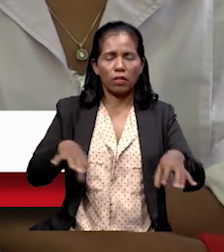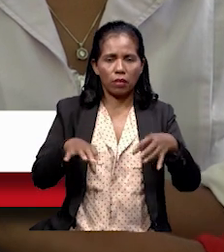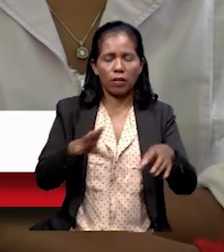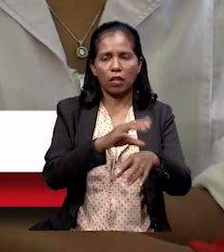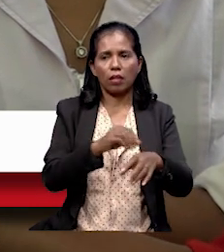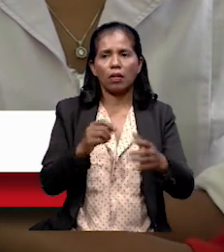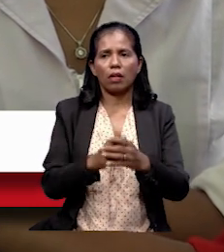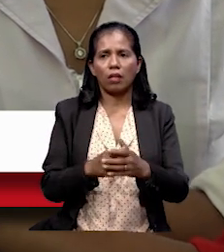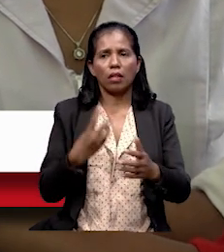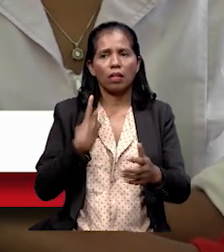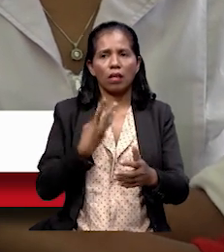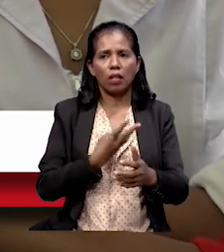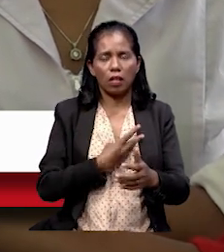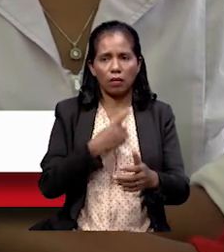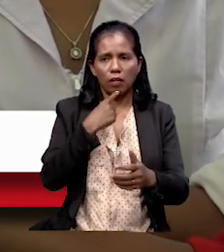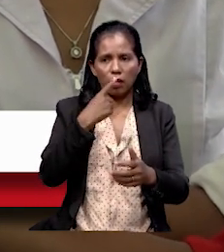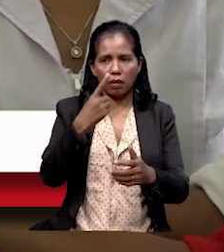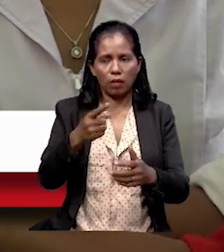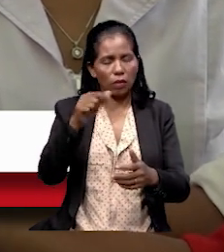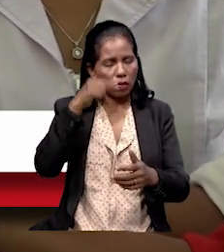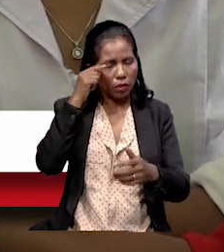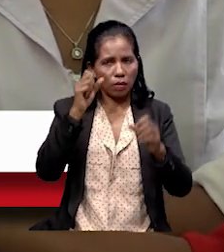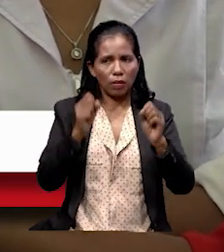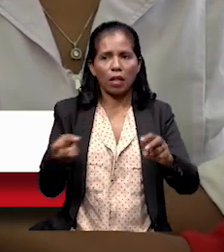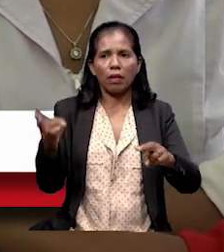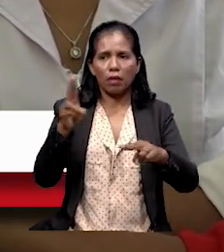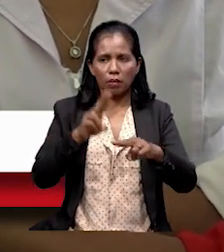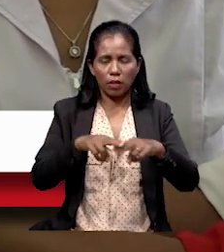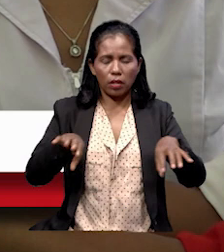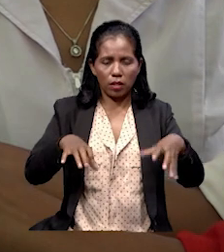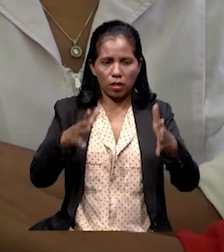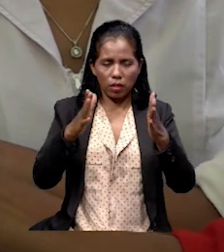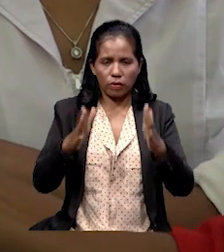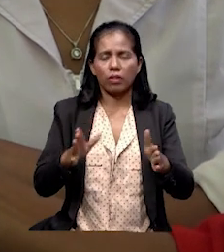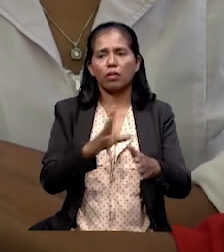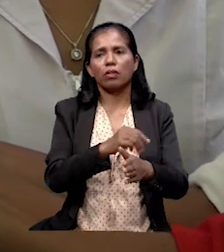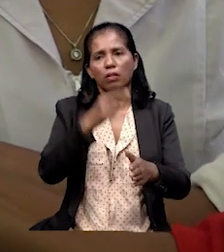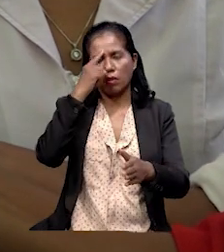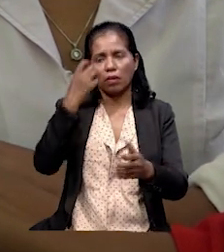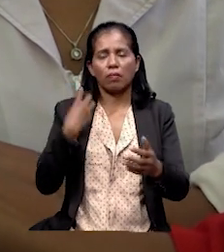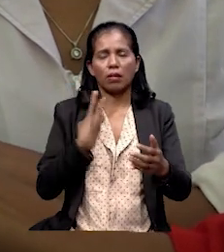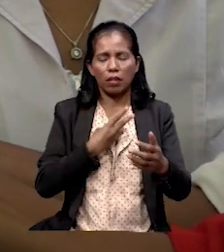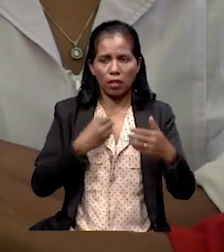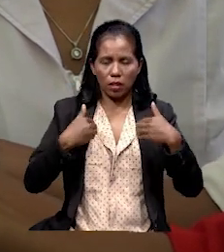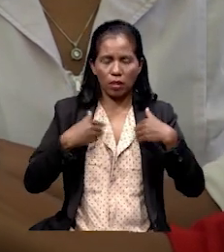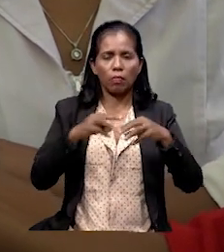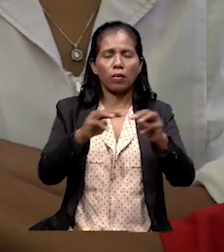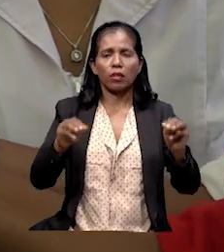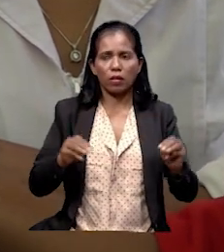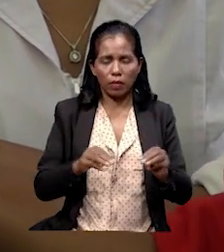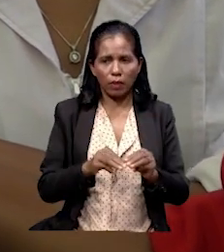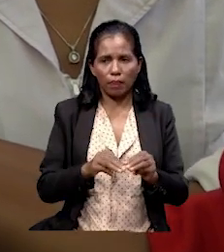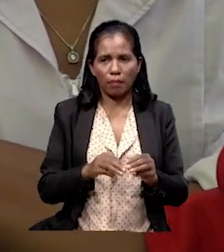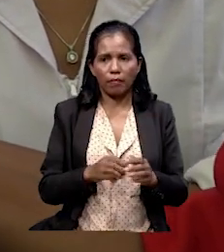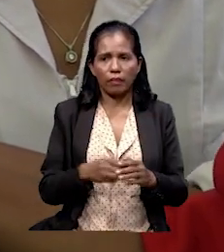ne. Ne bem, a mi suzere bel, ba governo kar bel amenta tang a mi recursos tamba. Agora a mi mosi a município, a nesang ne